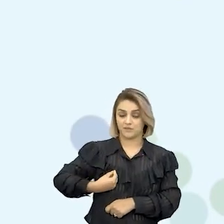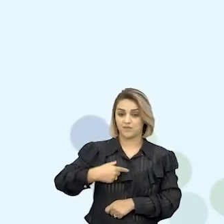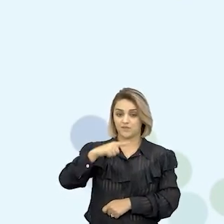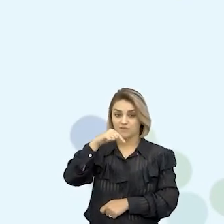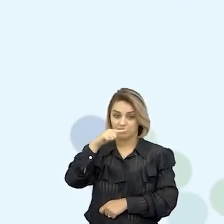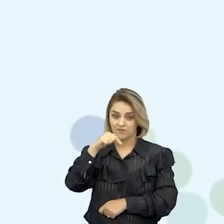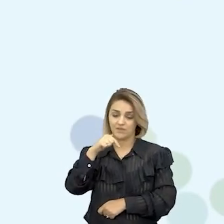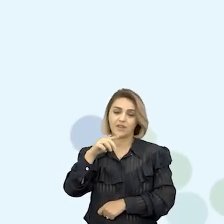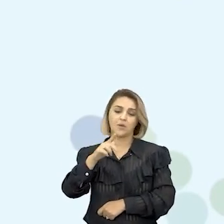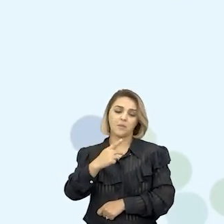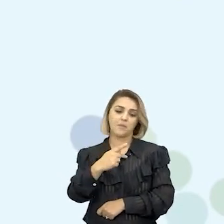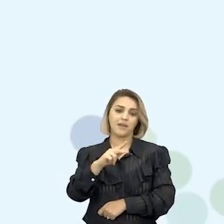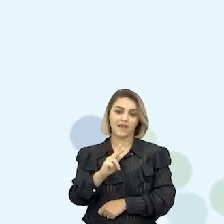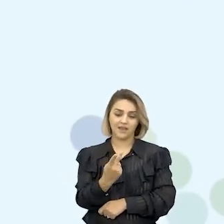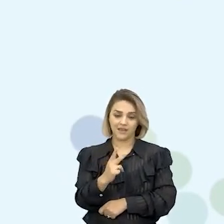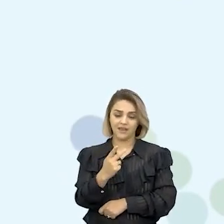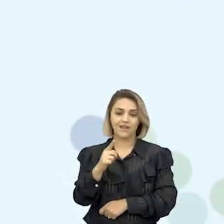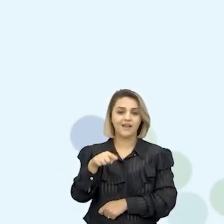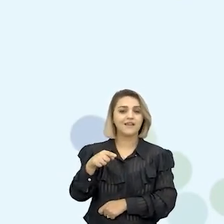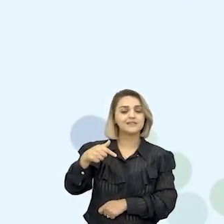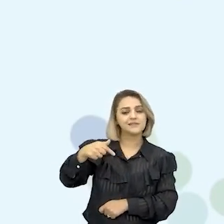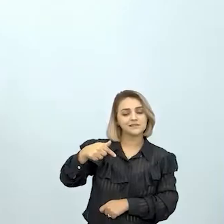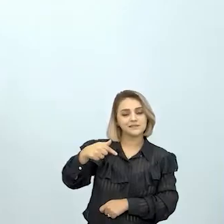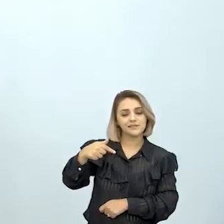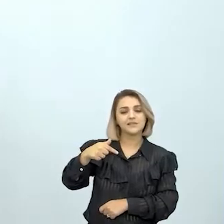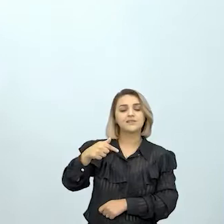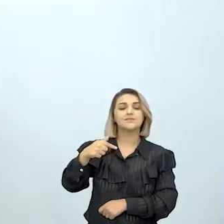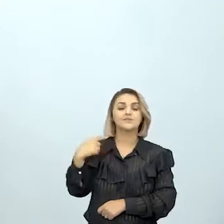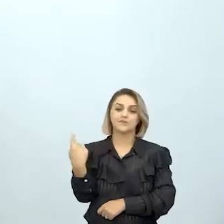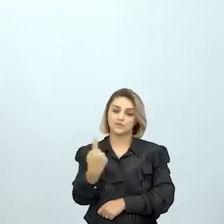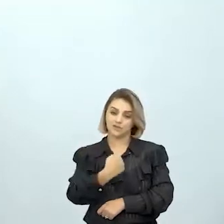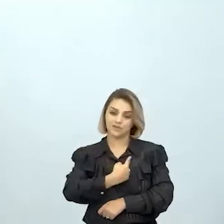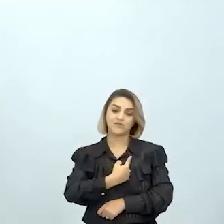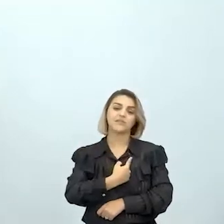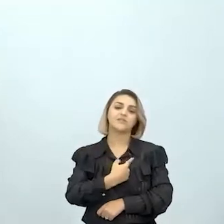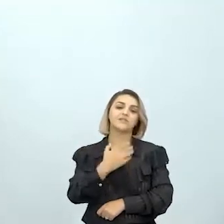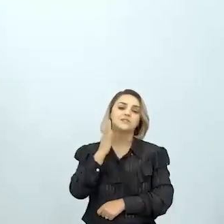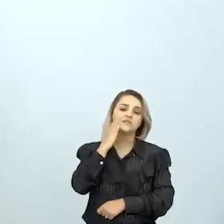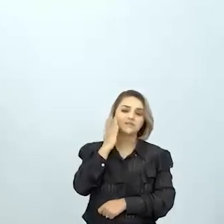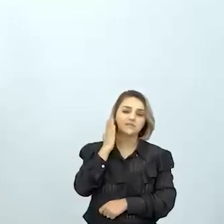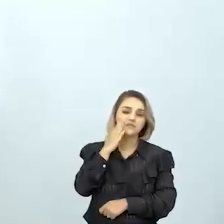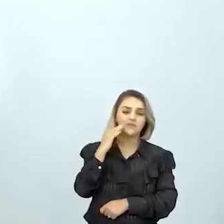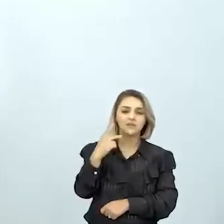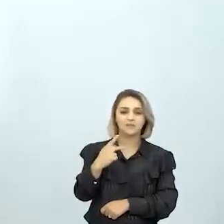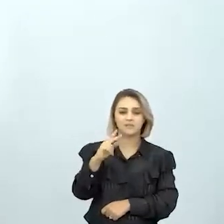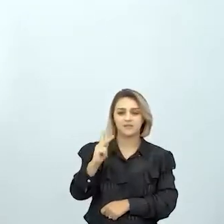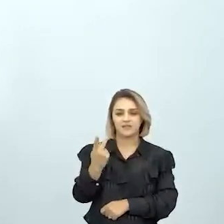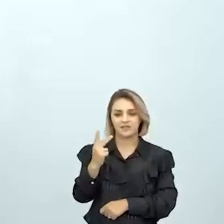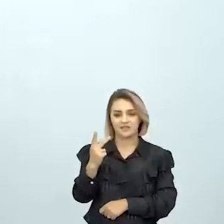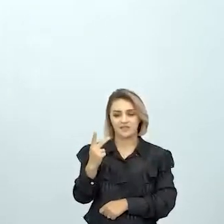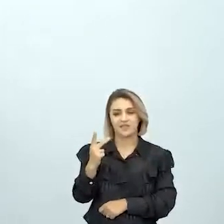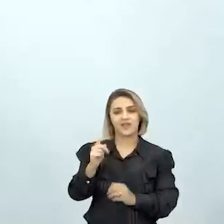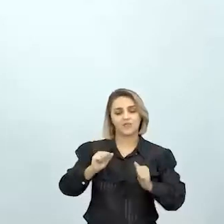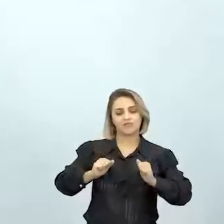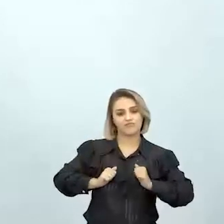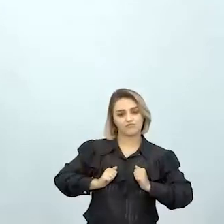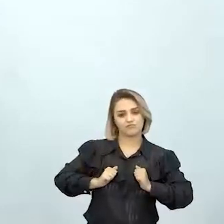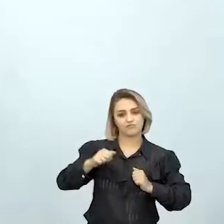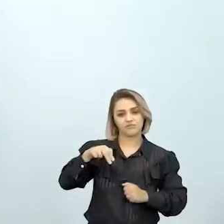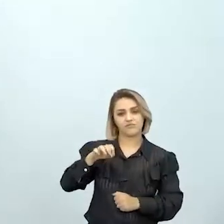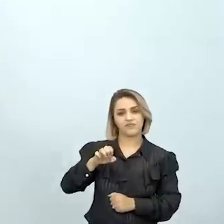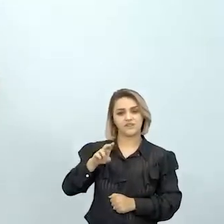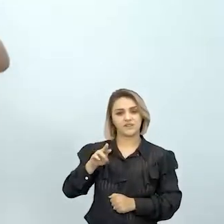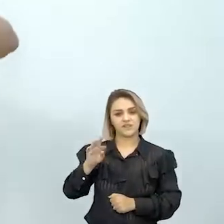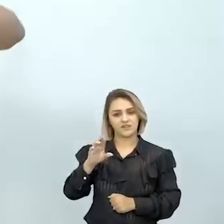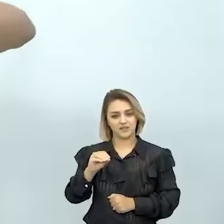ser 7, porque é o pH que nós, então, consideramos aí como um pH neutro. Tá? Então, se a água